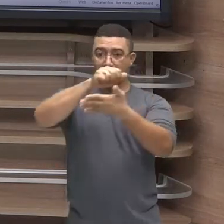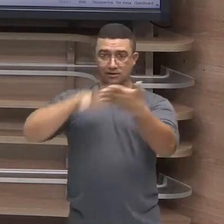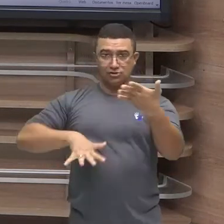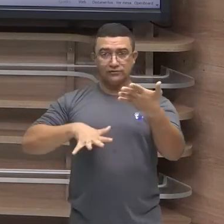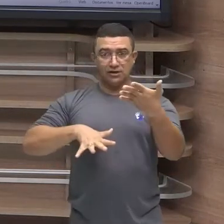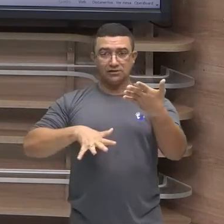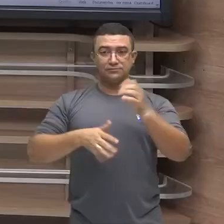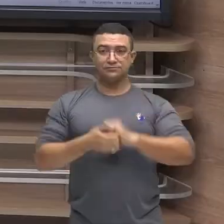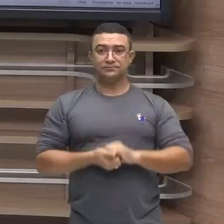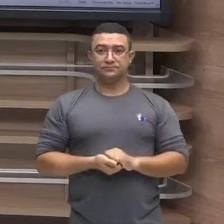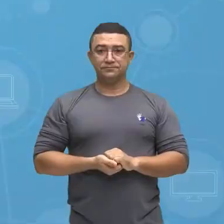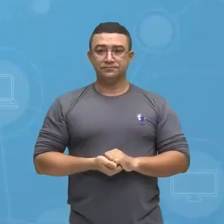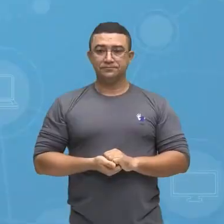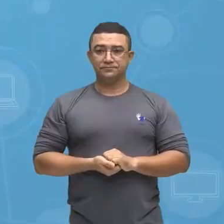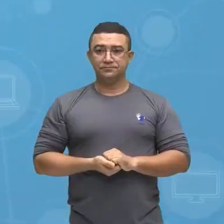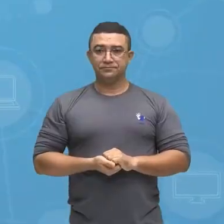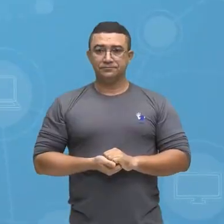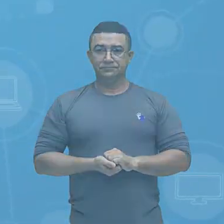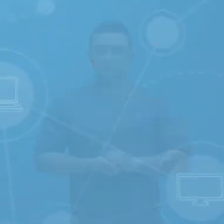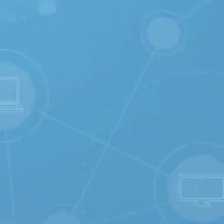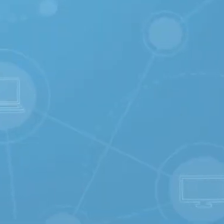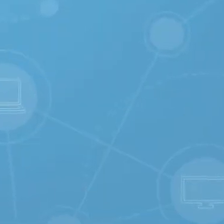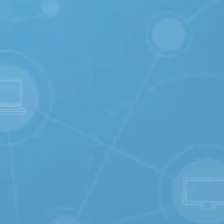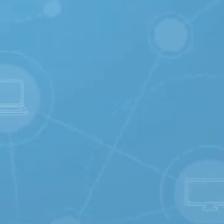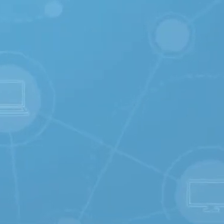da DLI.